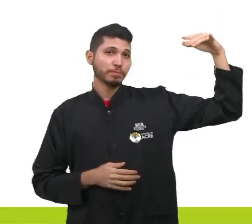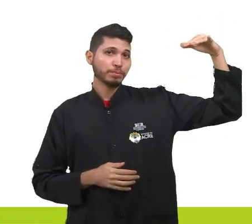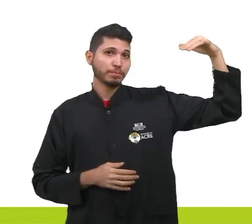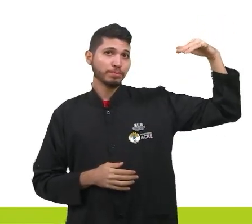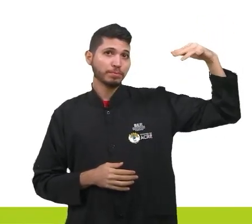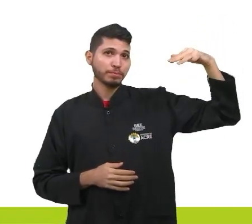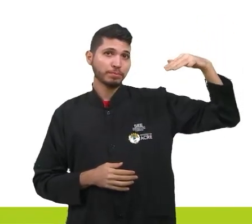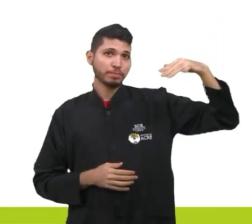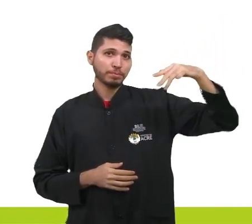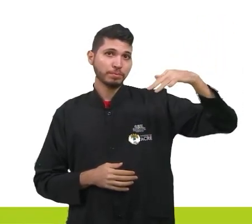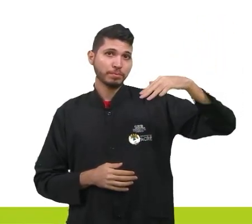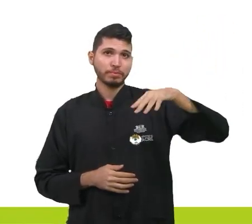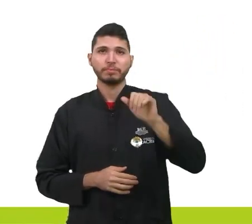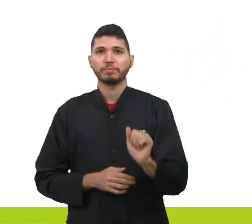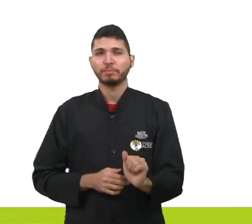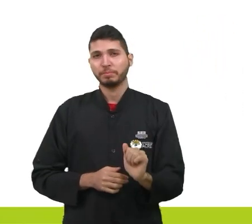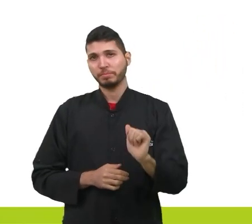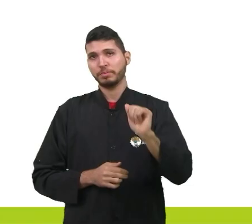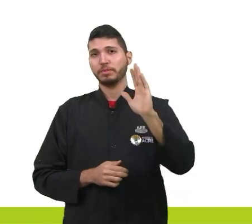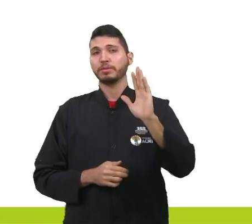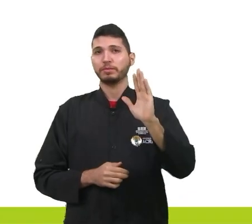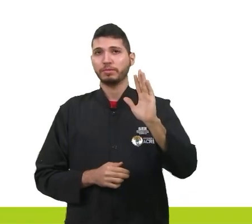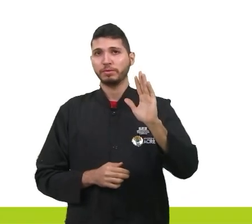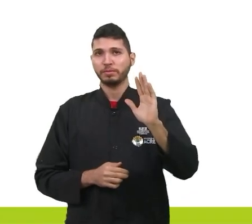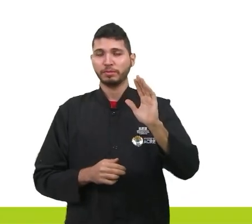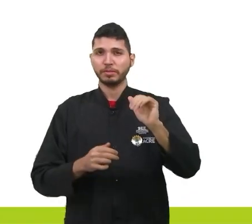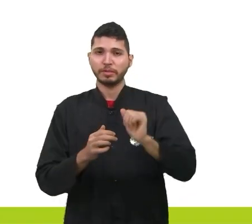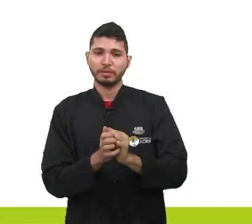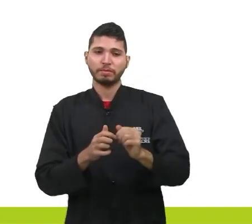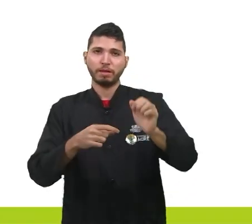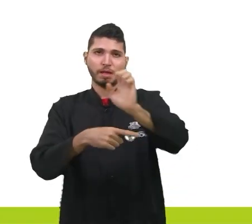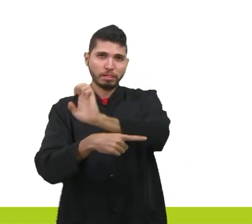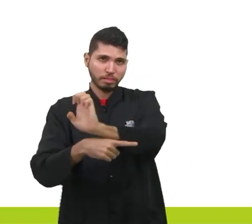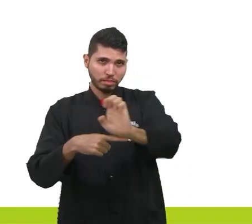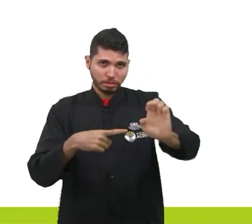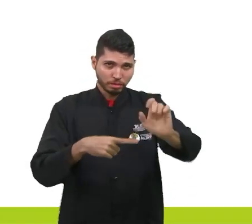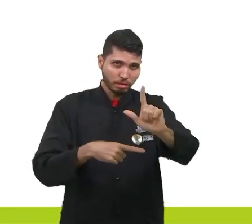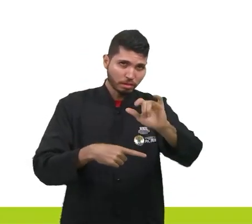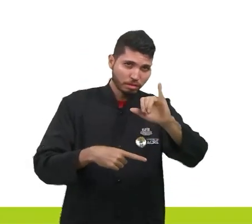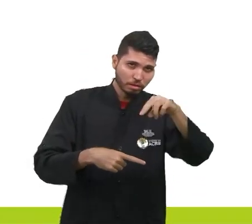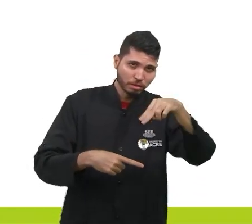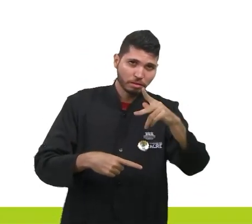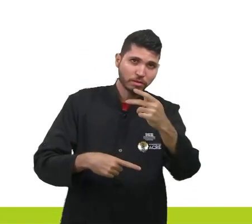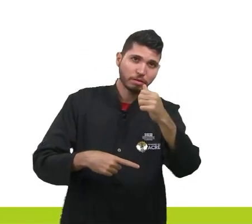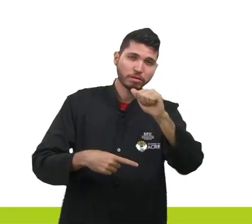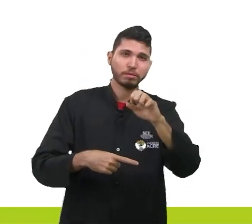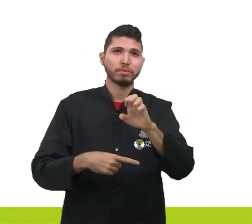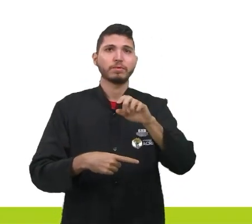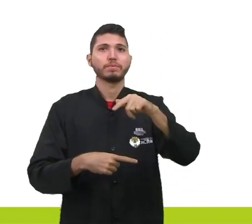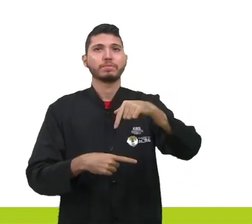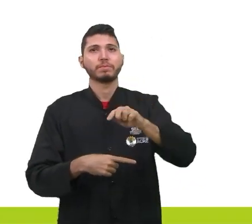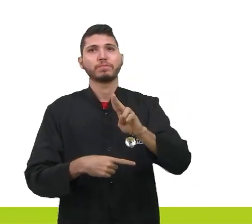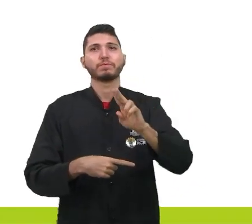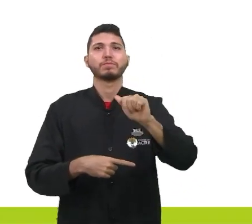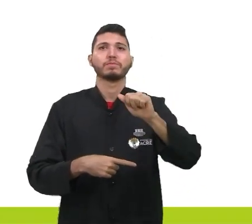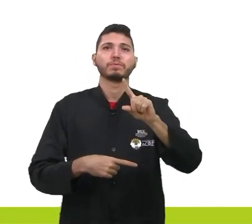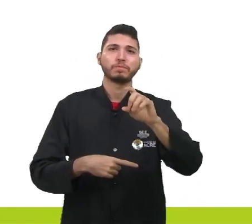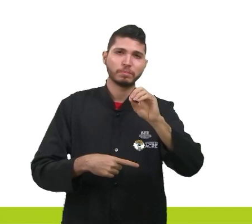ser maior, próxima aí à região que a gente chama de linha do Equador, que é a região que também a gente chama